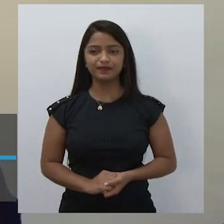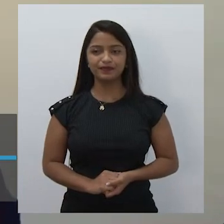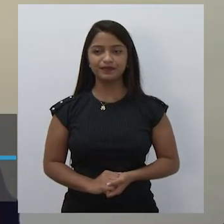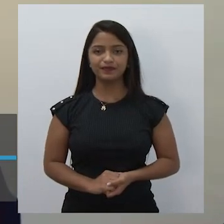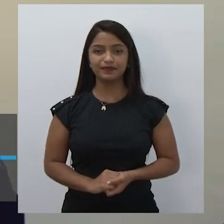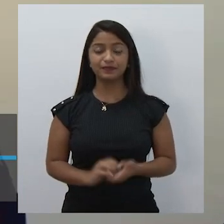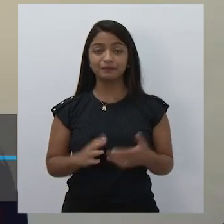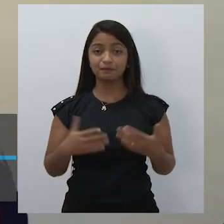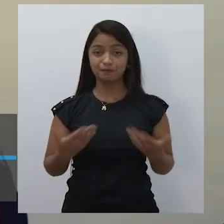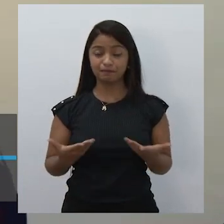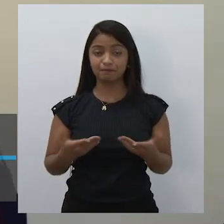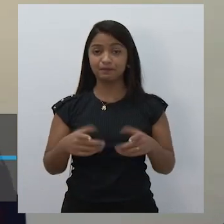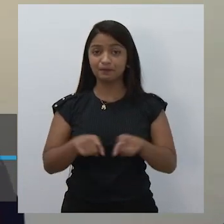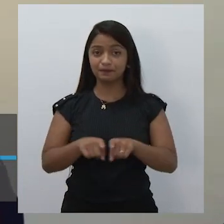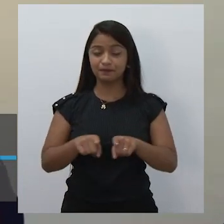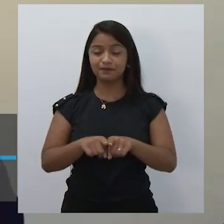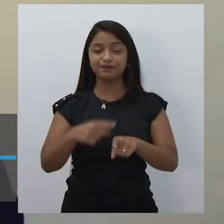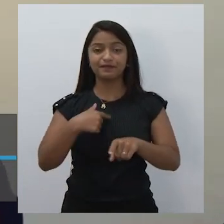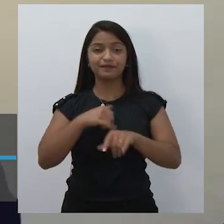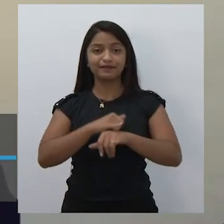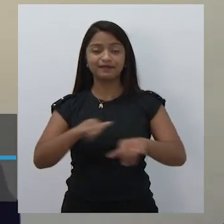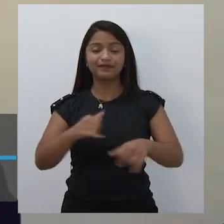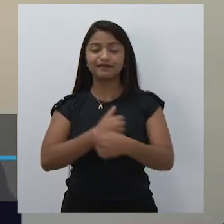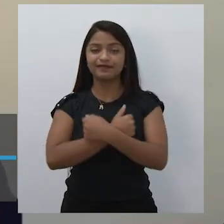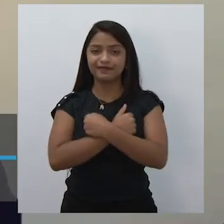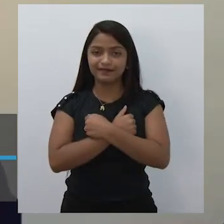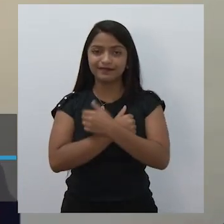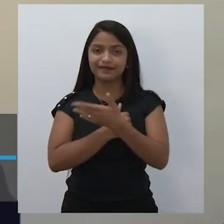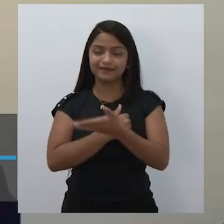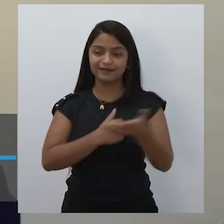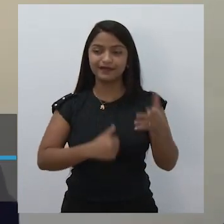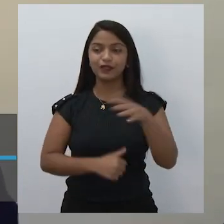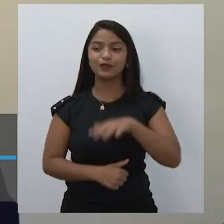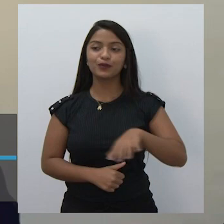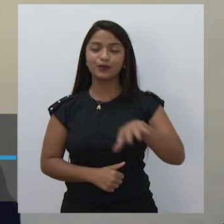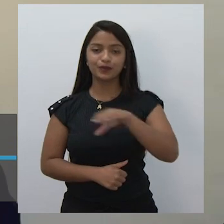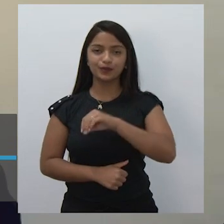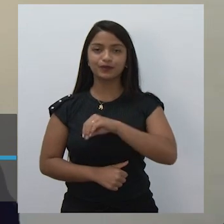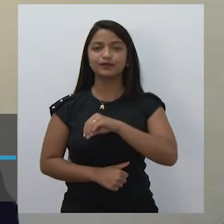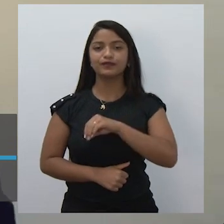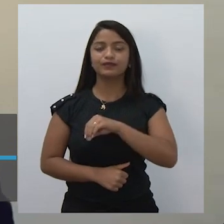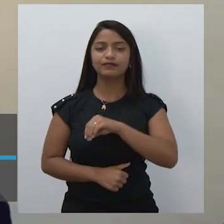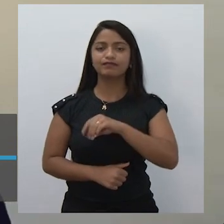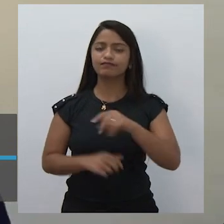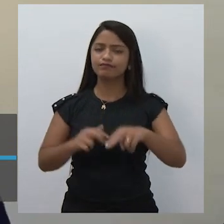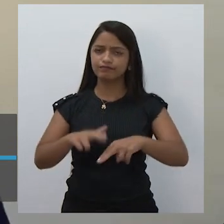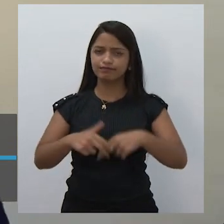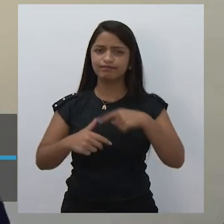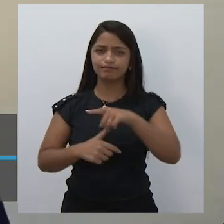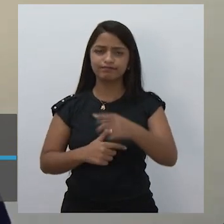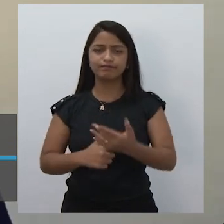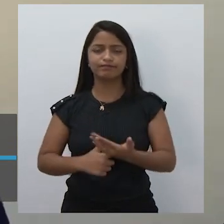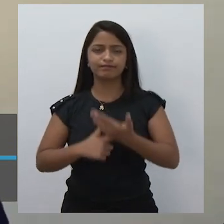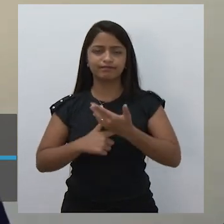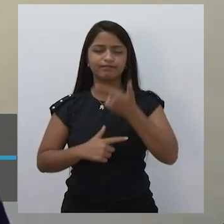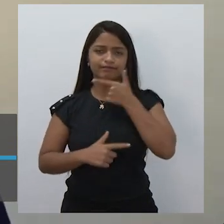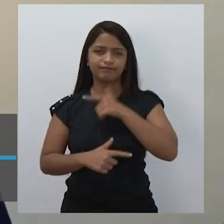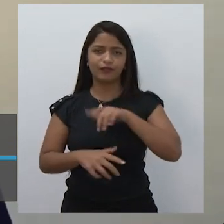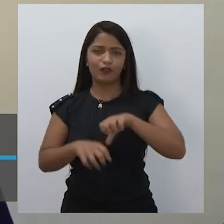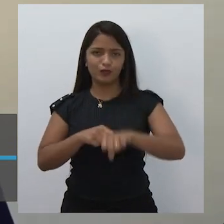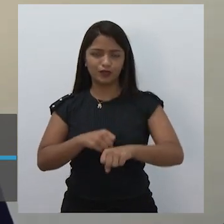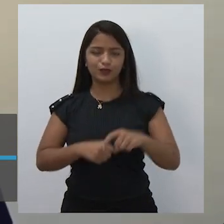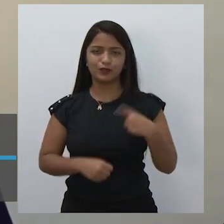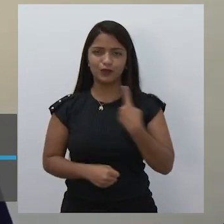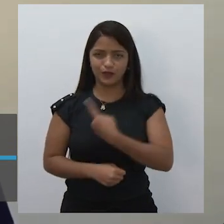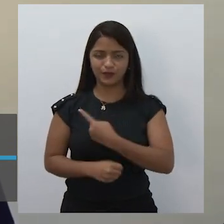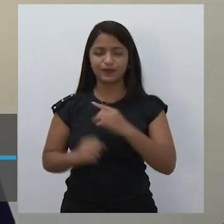Eu deixo aqui também o meu abraço carinhoso a todos vocês que fazem tudo isso acontecer aí no chão das